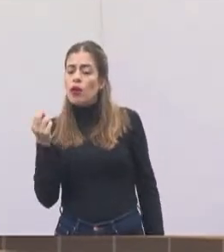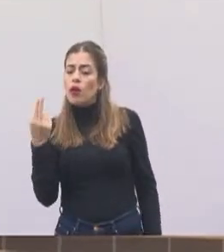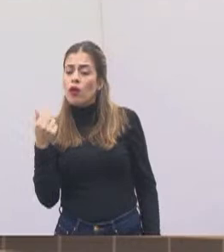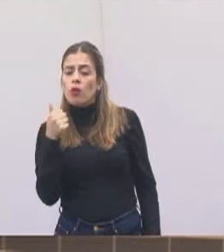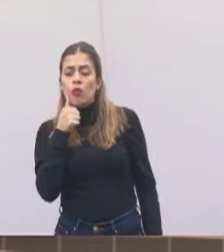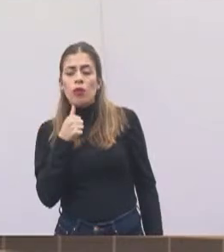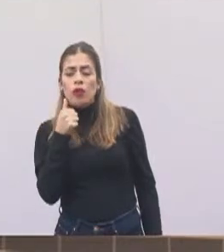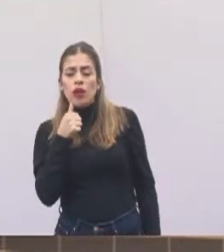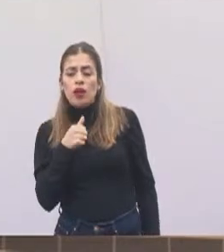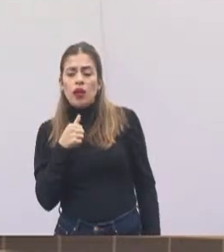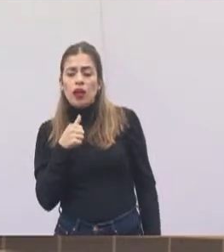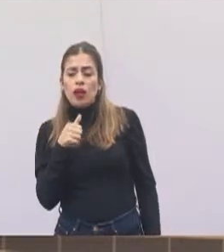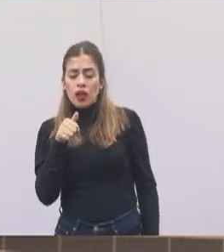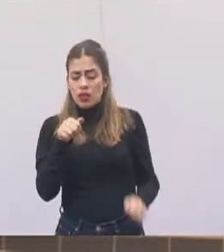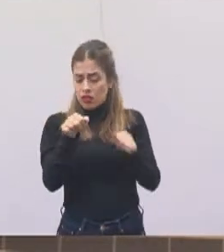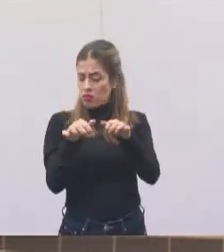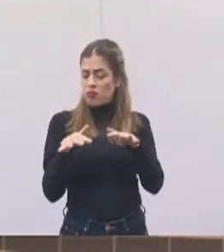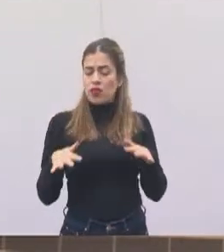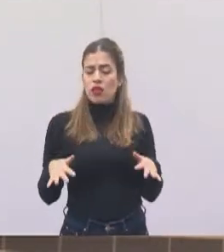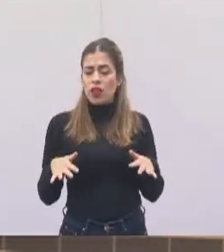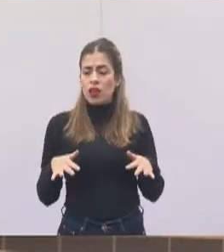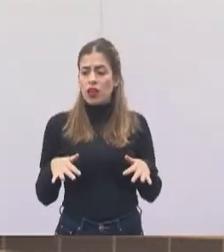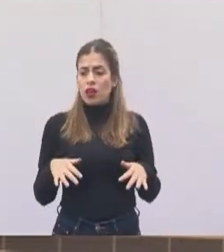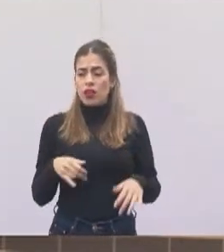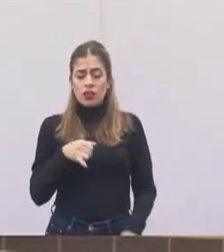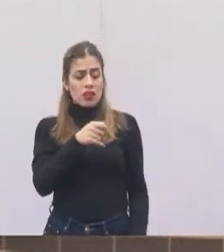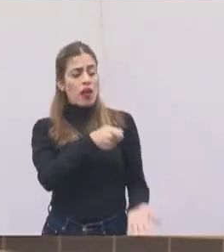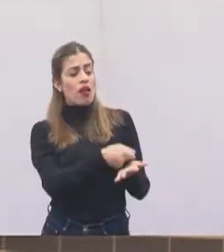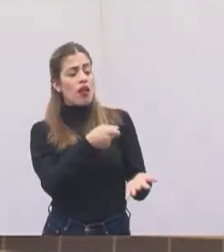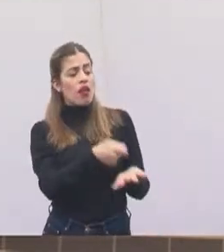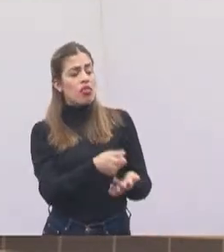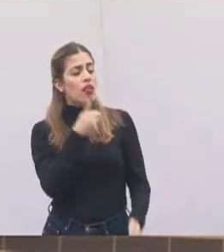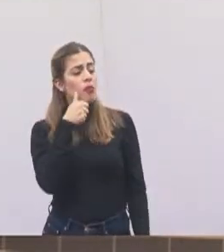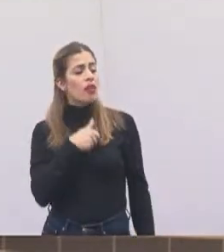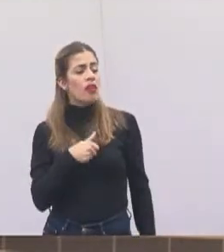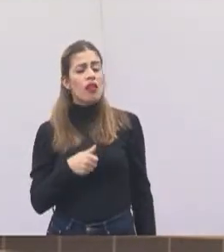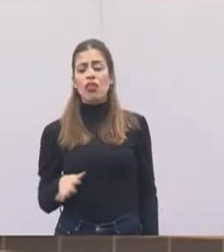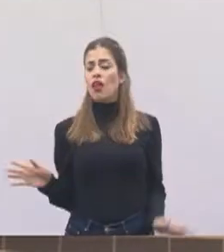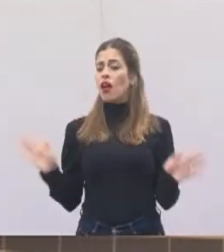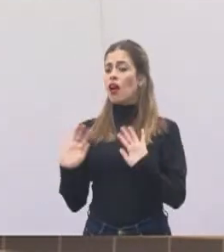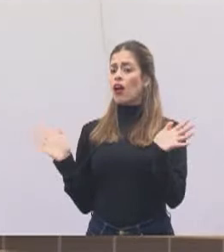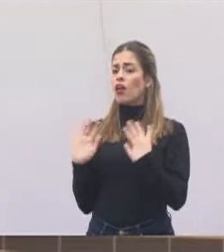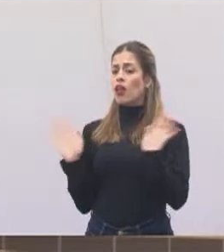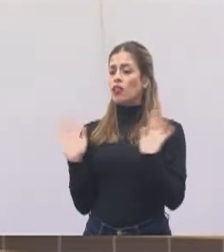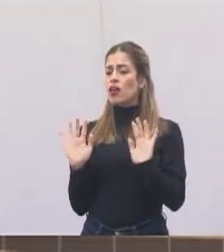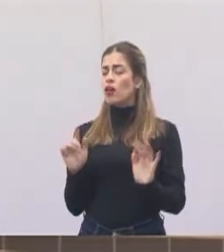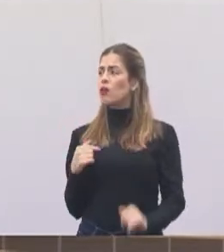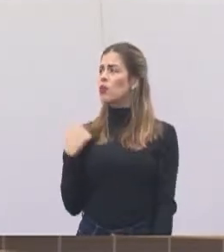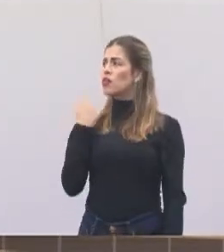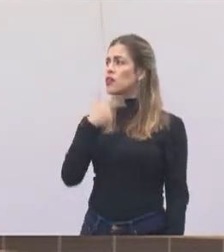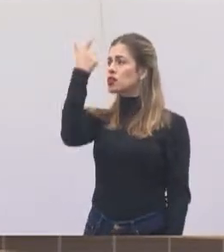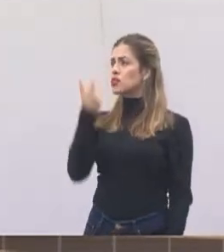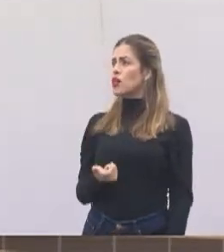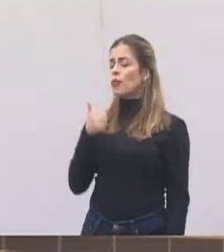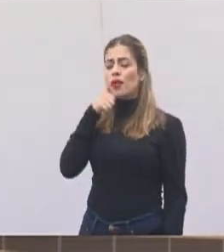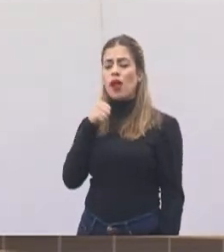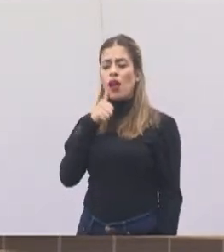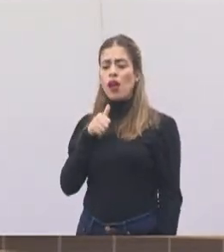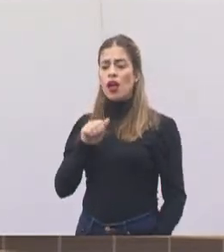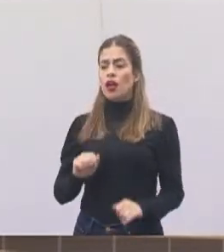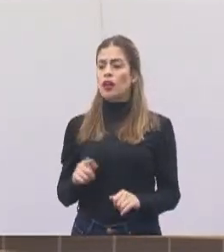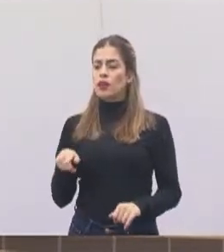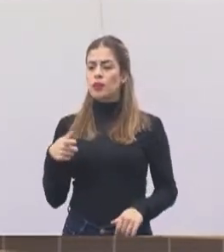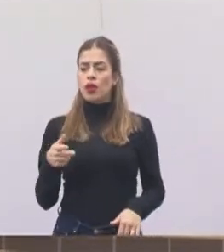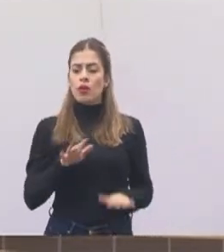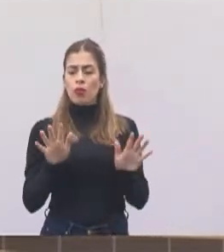às vezes você vai para a pressão para o lado, um exemplo da mulher, aí não, espera lá, só porque nós é mulher. Aí daqui a pouco vai para a pressão